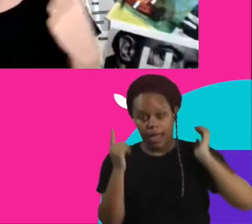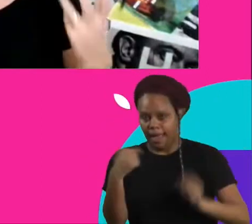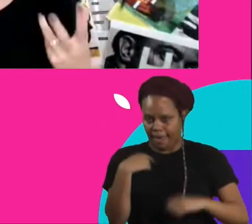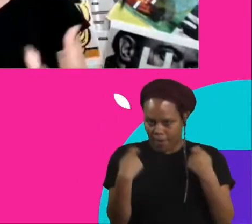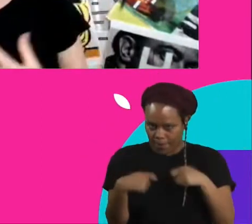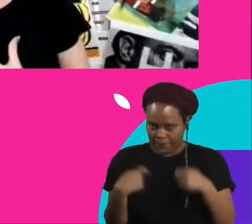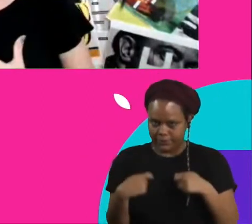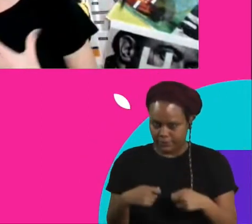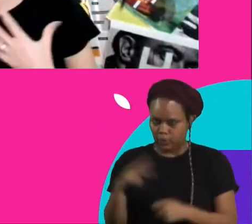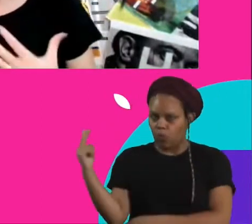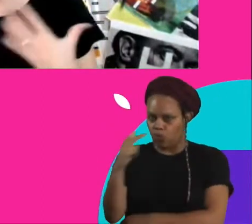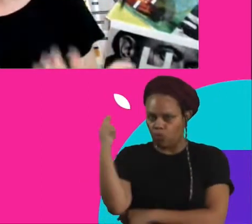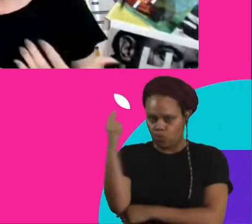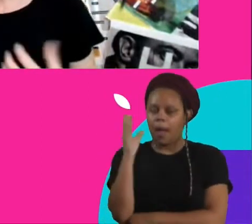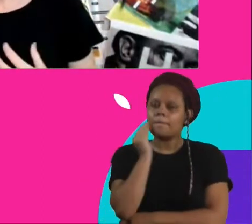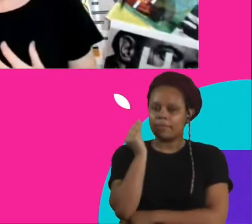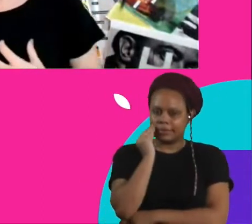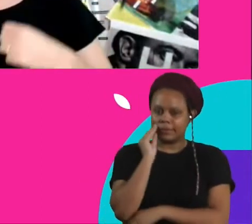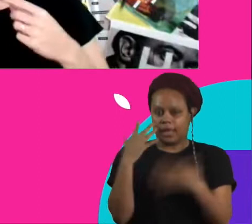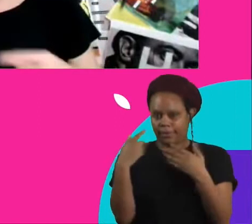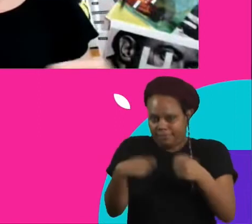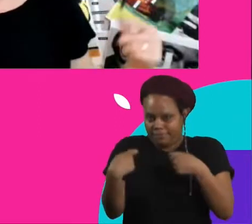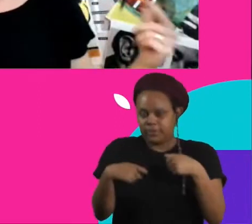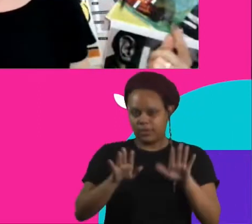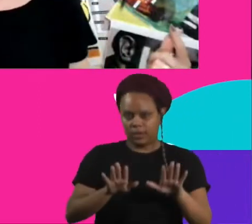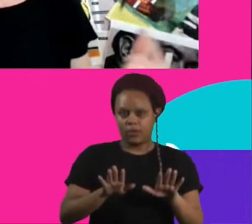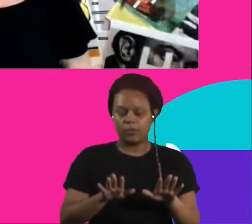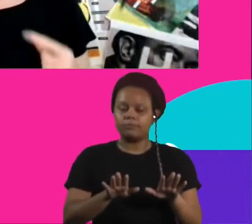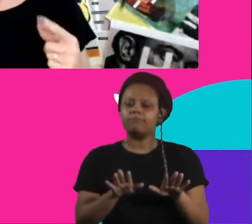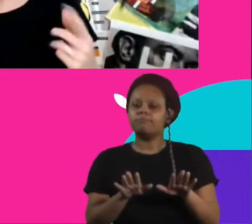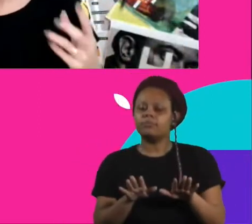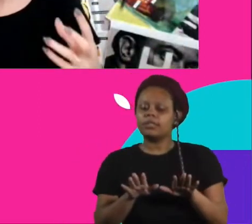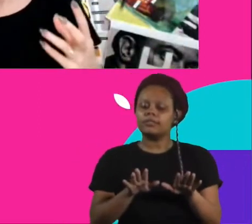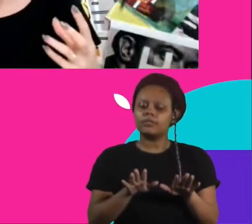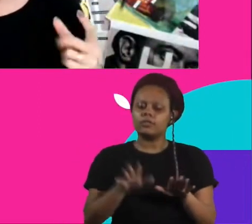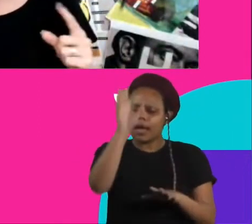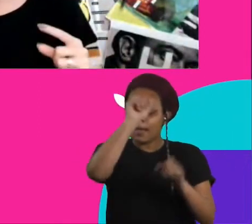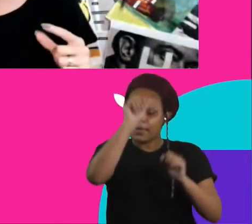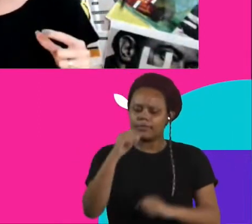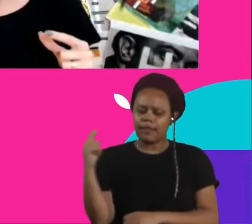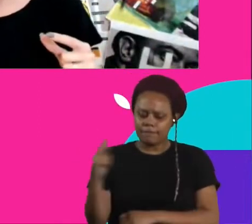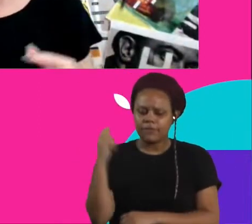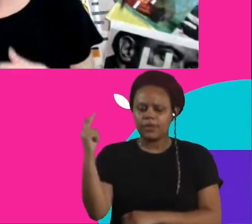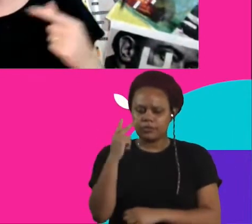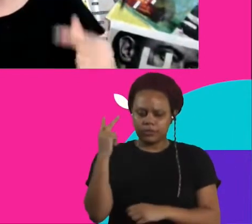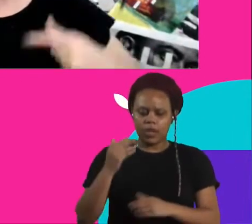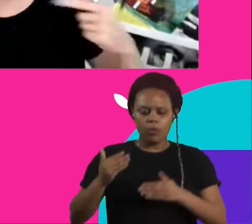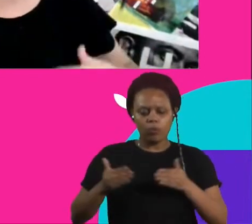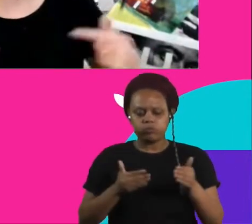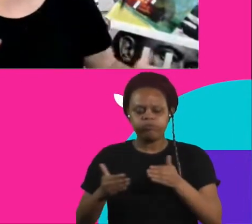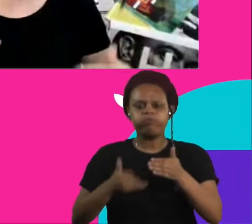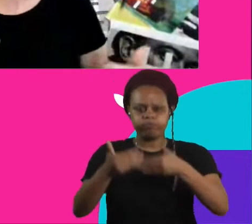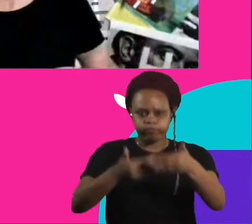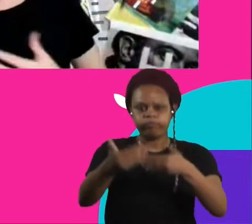valorizar o tentar como uma competência, então eu tenho que aprender a valorizar o meu percurso. Correr tem me feito um pouco isso, sabe, Vade?